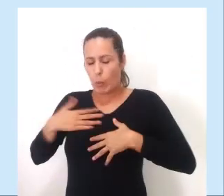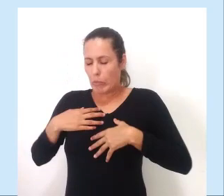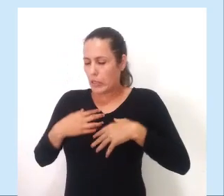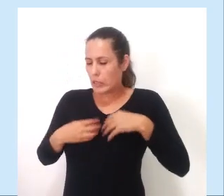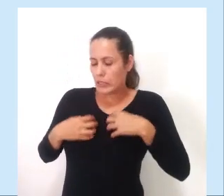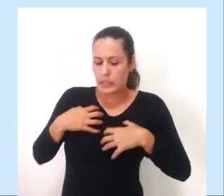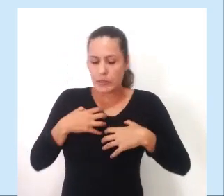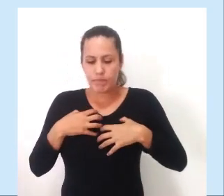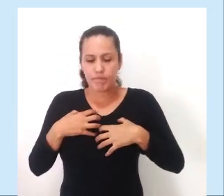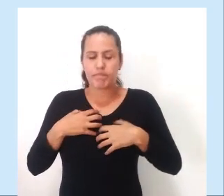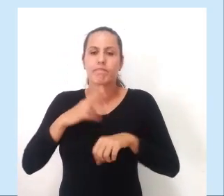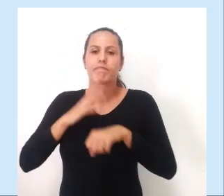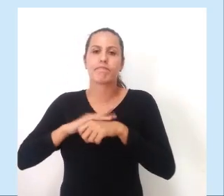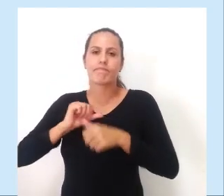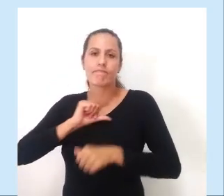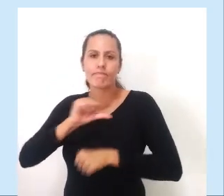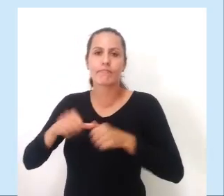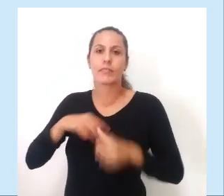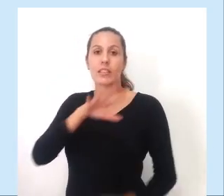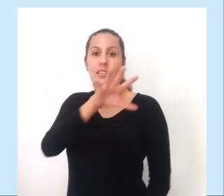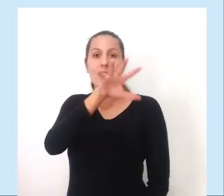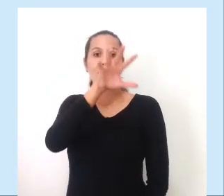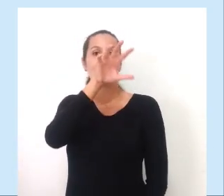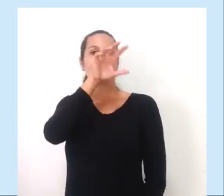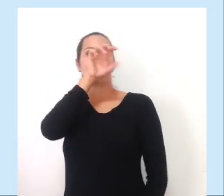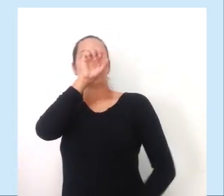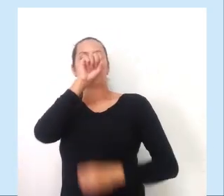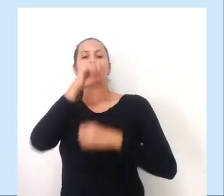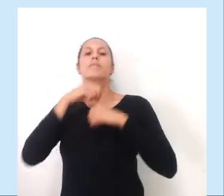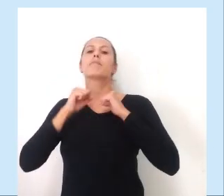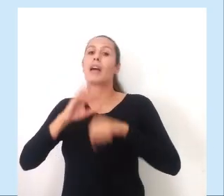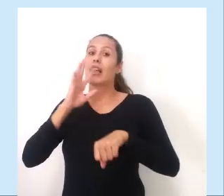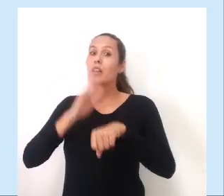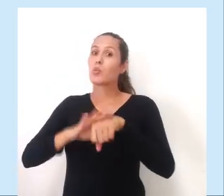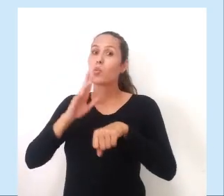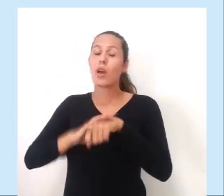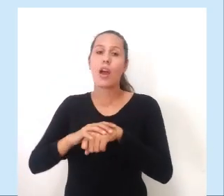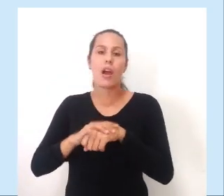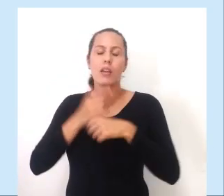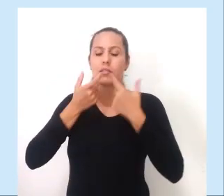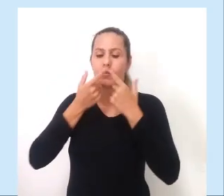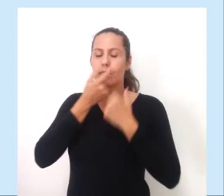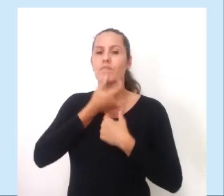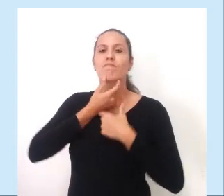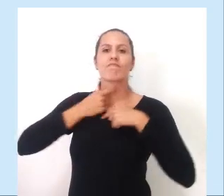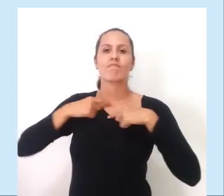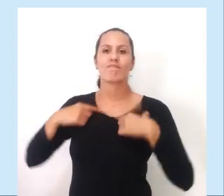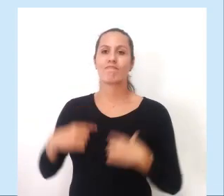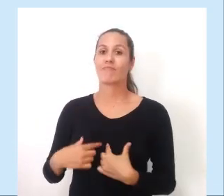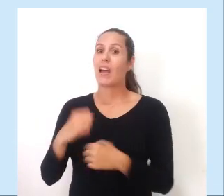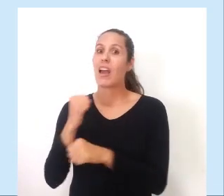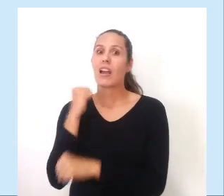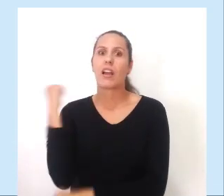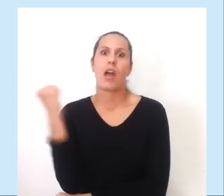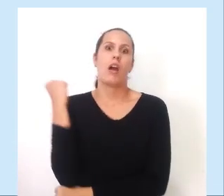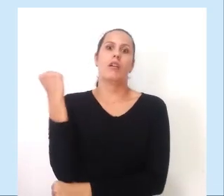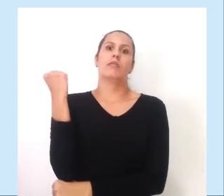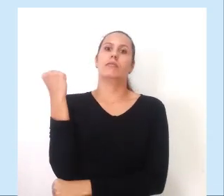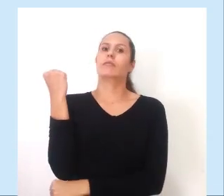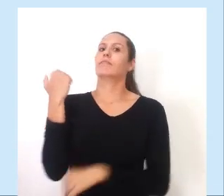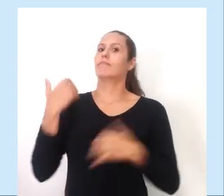E como está aqui na atmosfera, ao respirarmos, a gente tem graves doenças